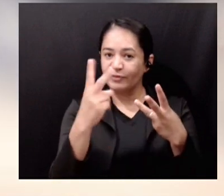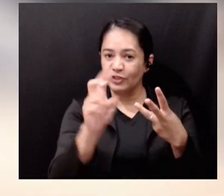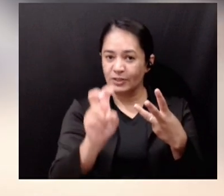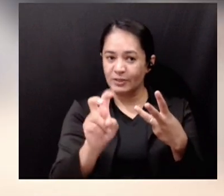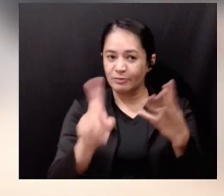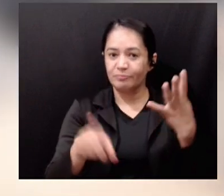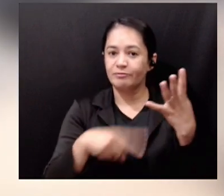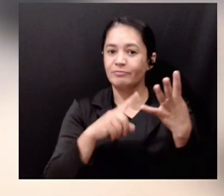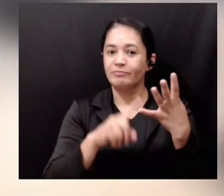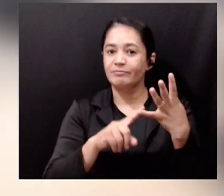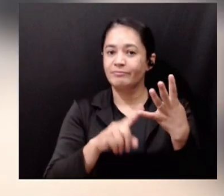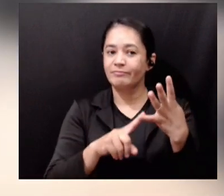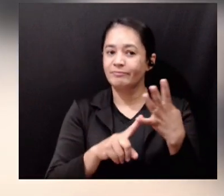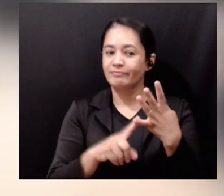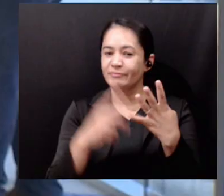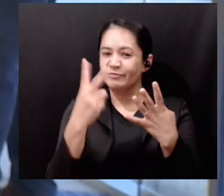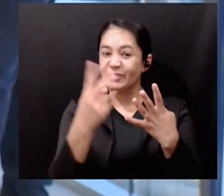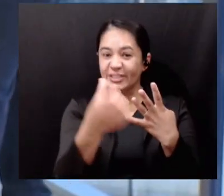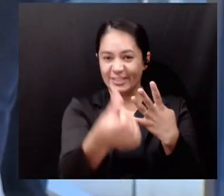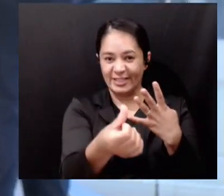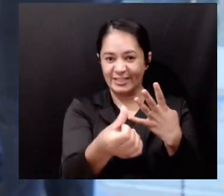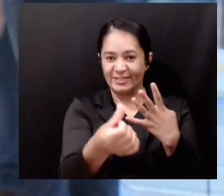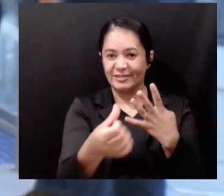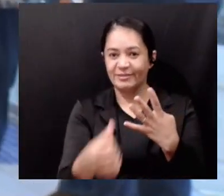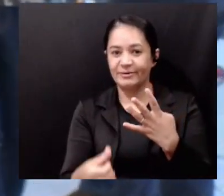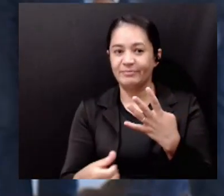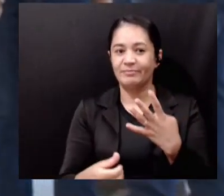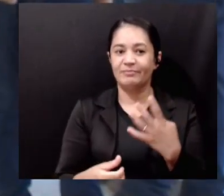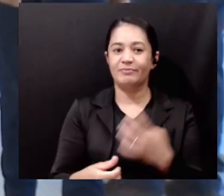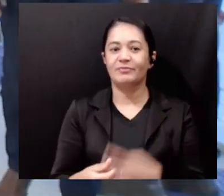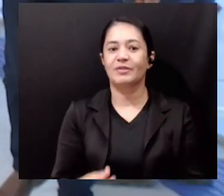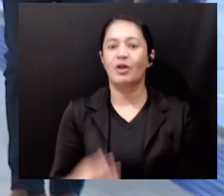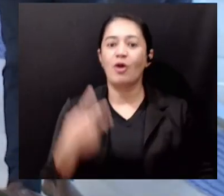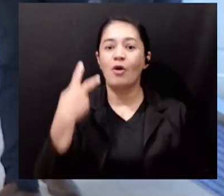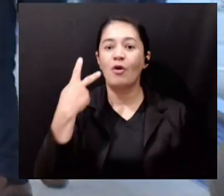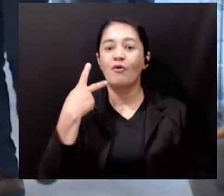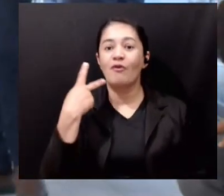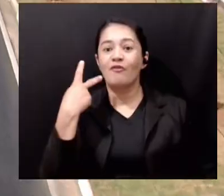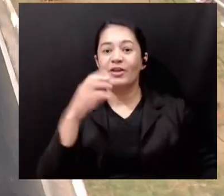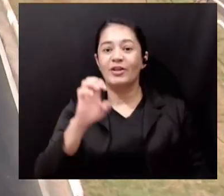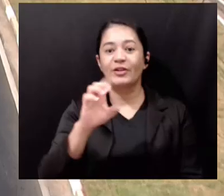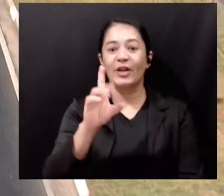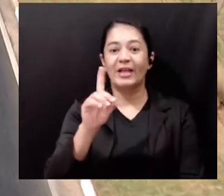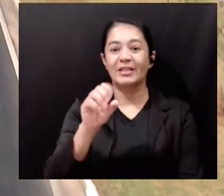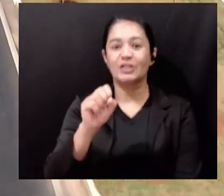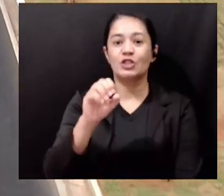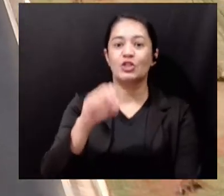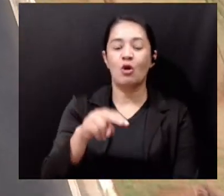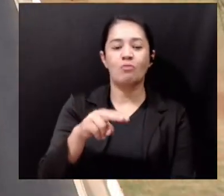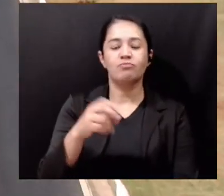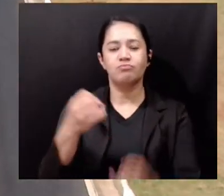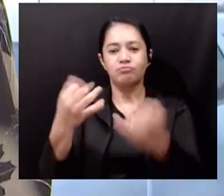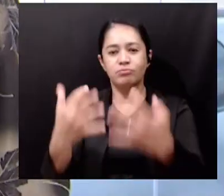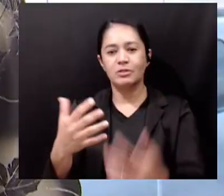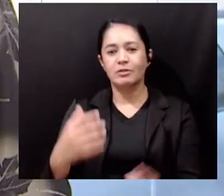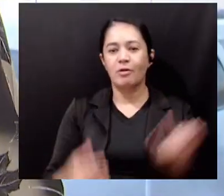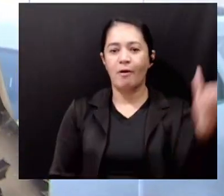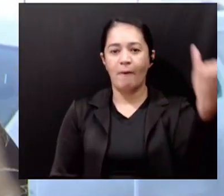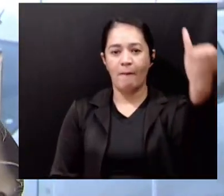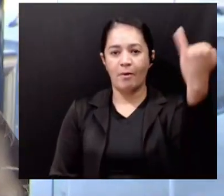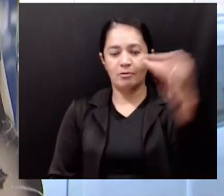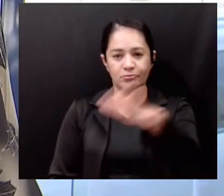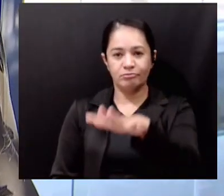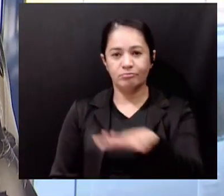e BRT 26. O vereador Edson Ribeiro reforça a importância desta obra para a região.